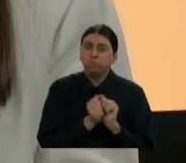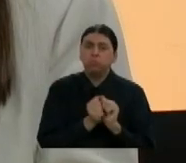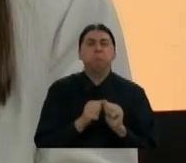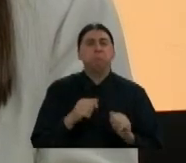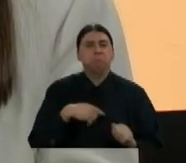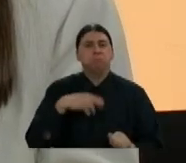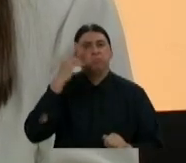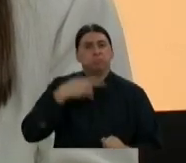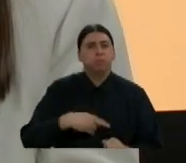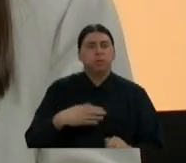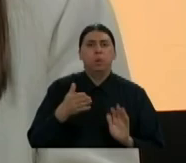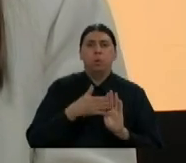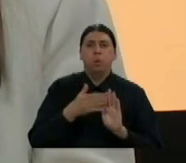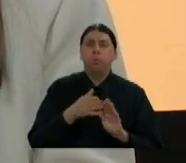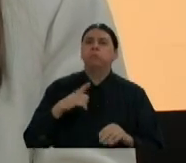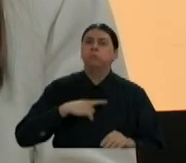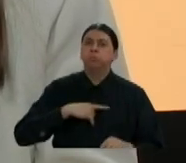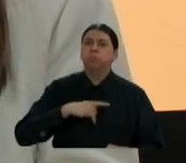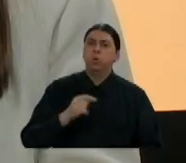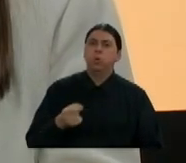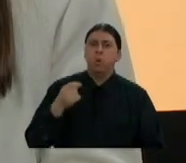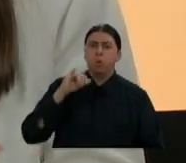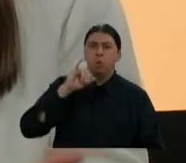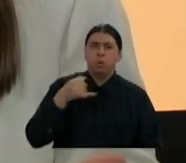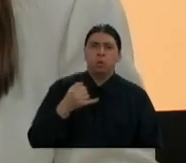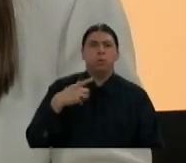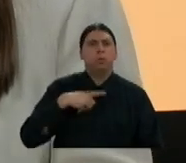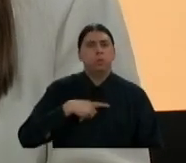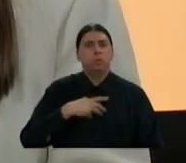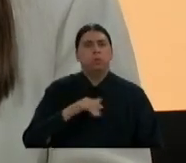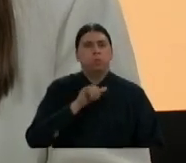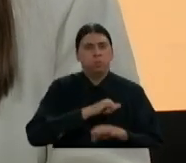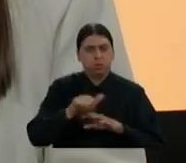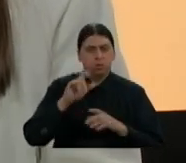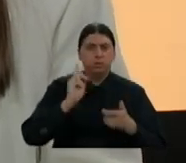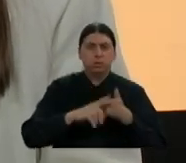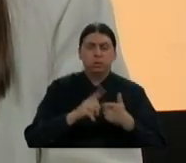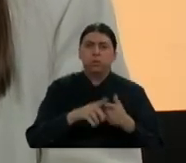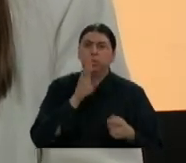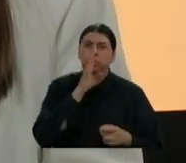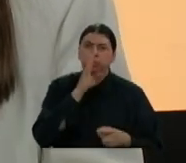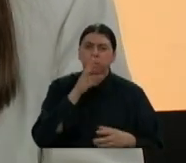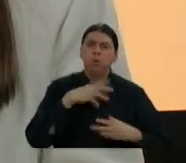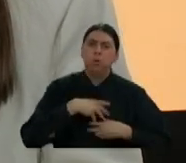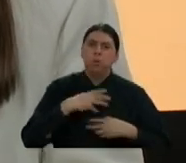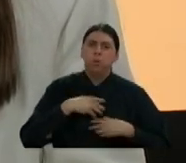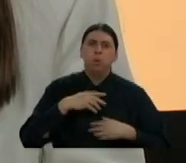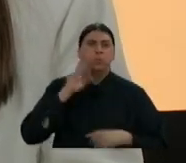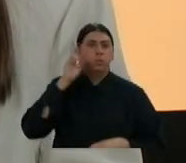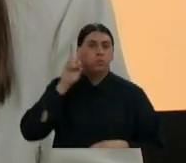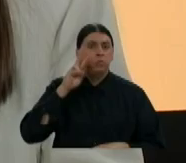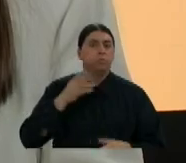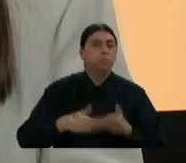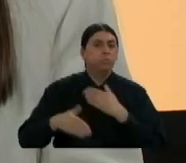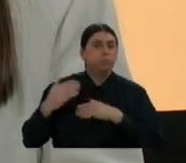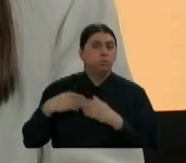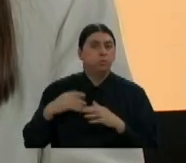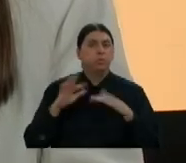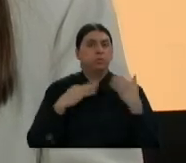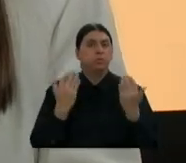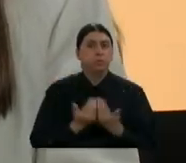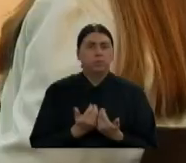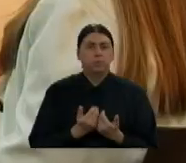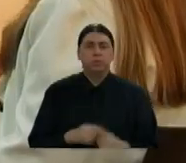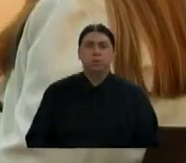resultados que foram obtidos em razão de dar conhecimento da situação desta família dessa adolescente se mexe com a